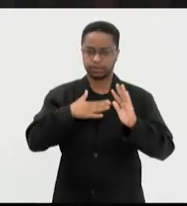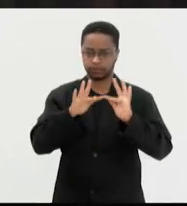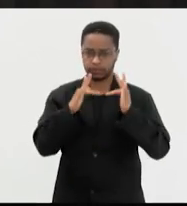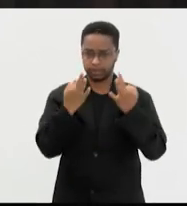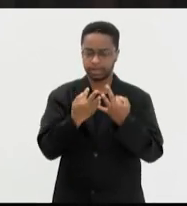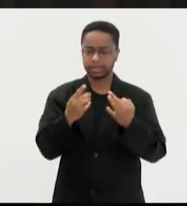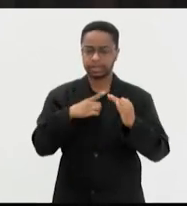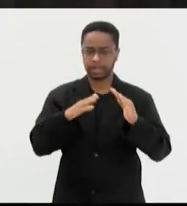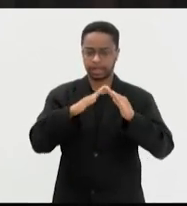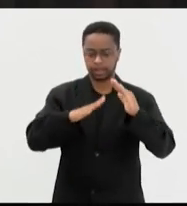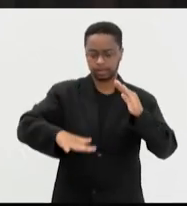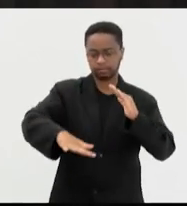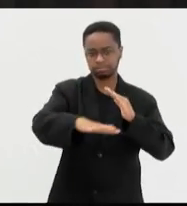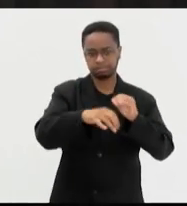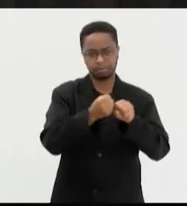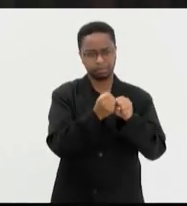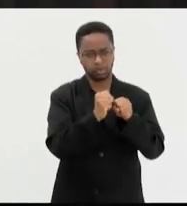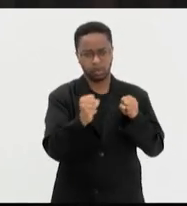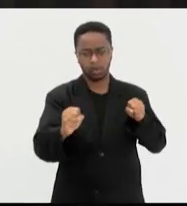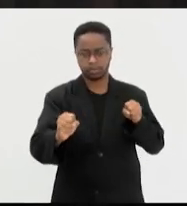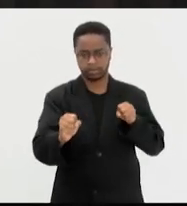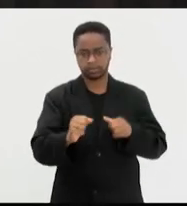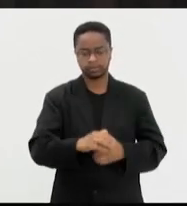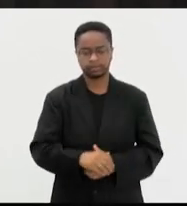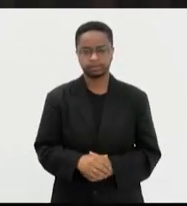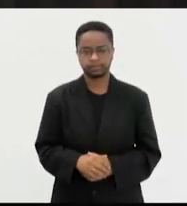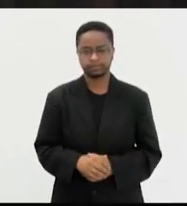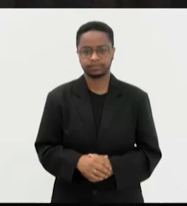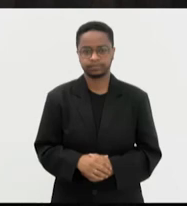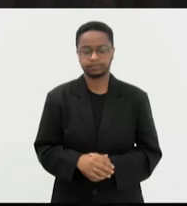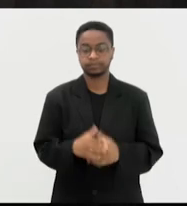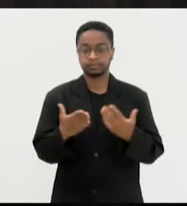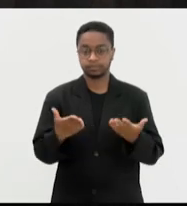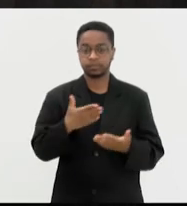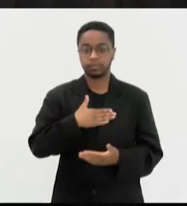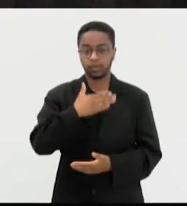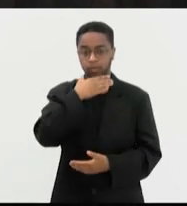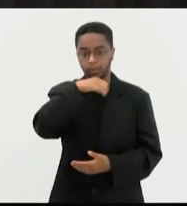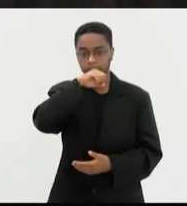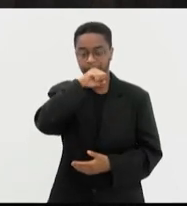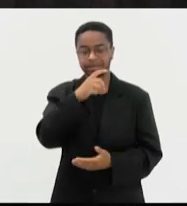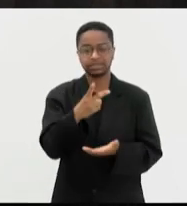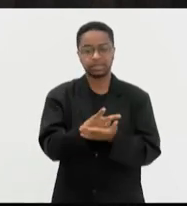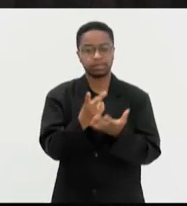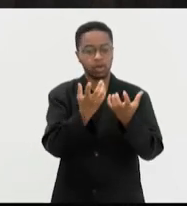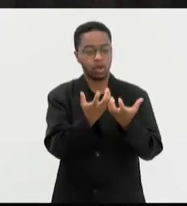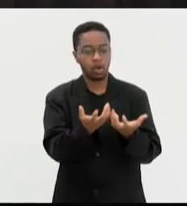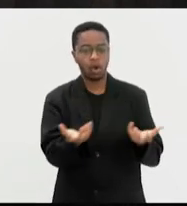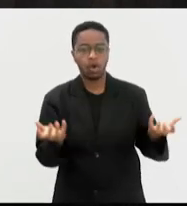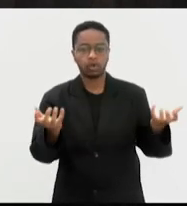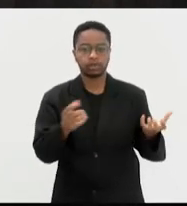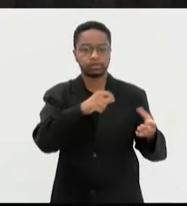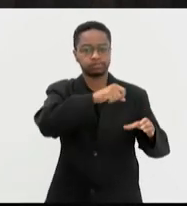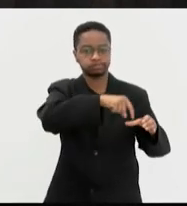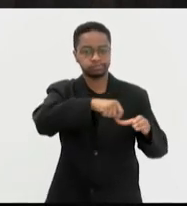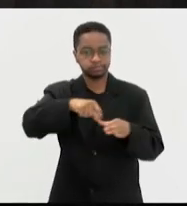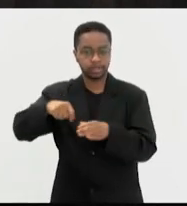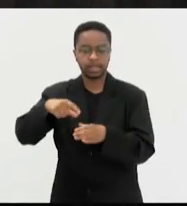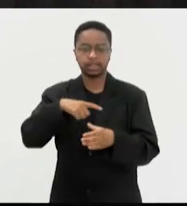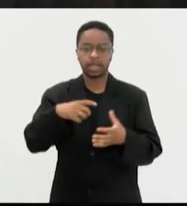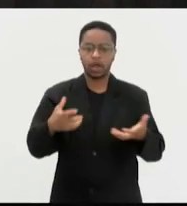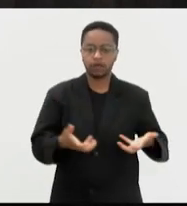imenso ainda tem até hoje o quintal lá e que meu pai fazia lá a horta Comunitária dele Deputado Val ele plantava